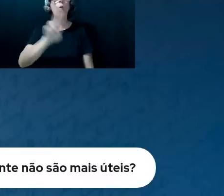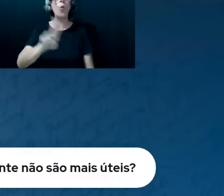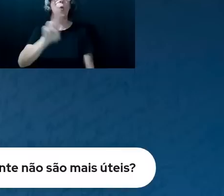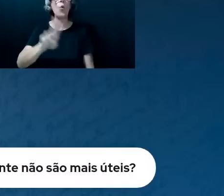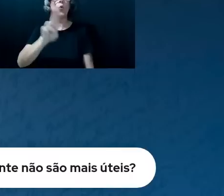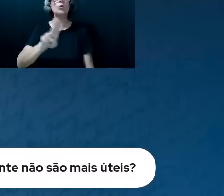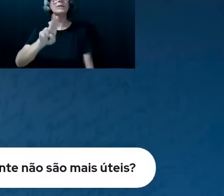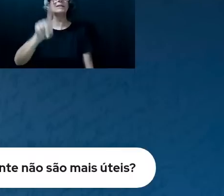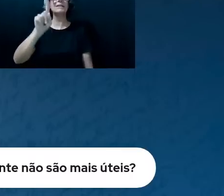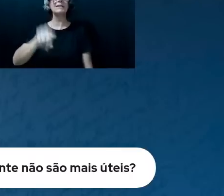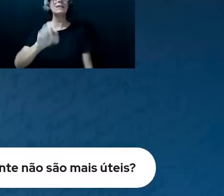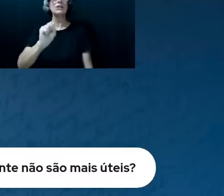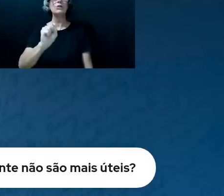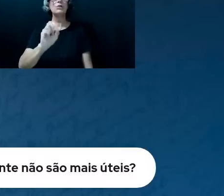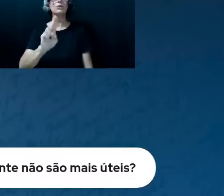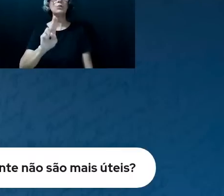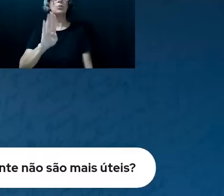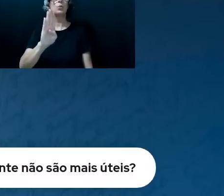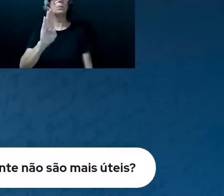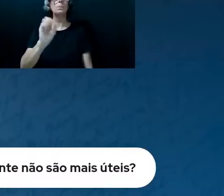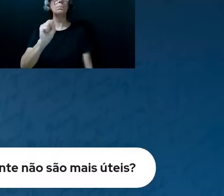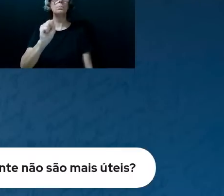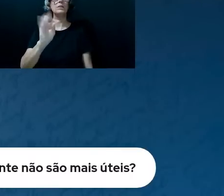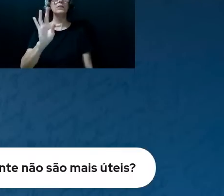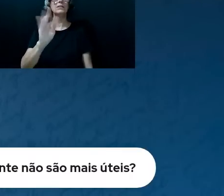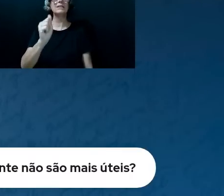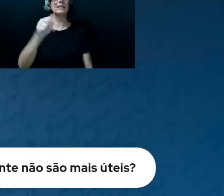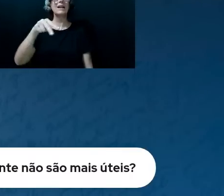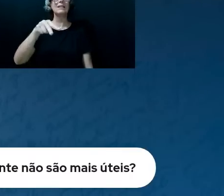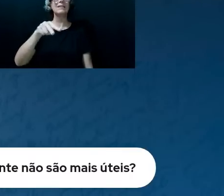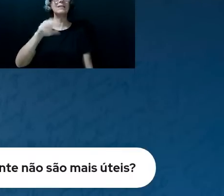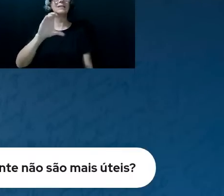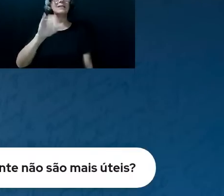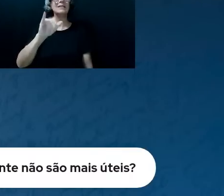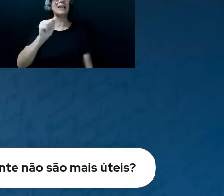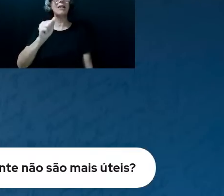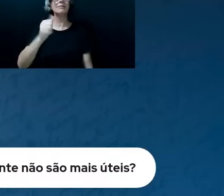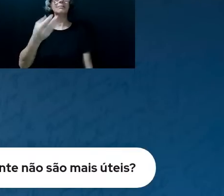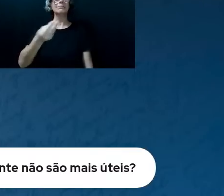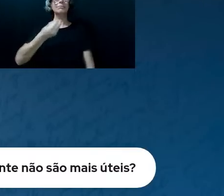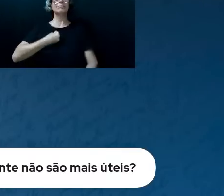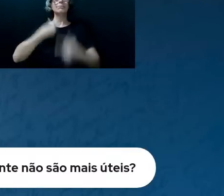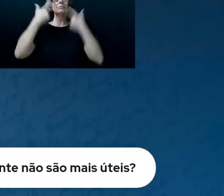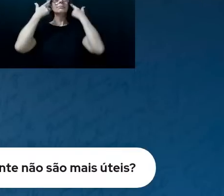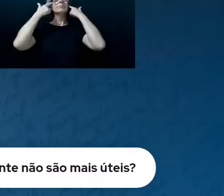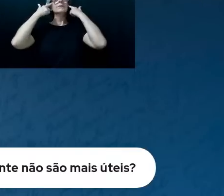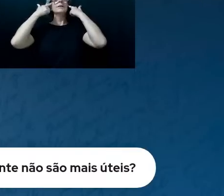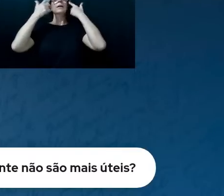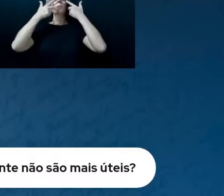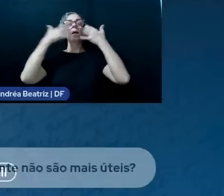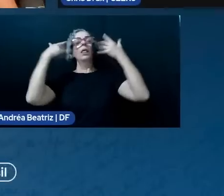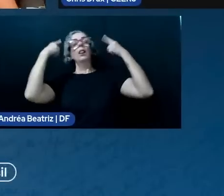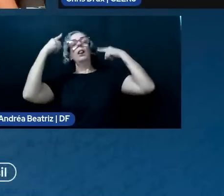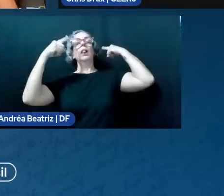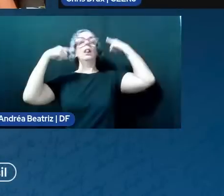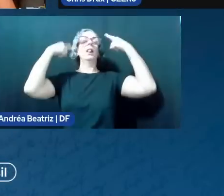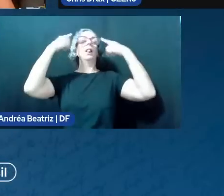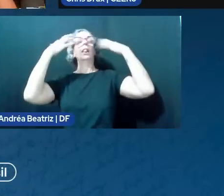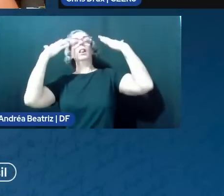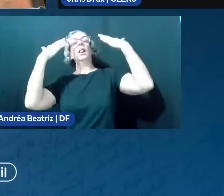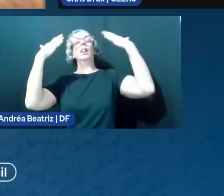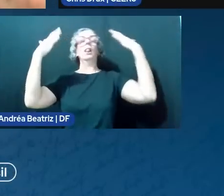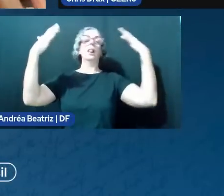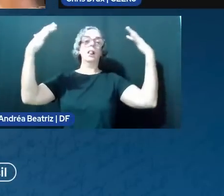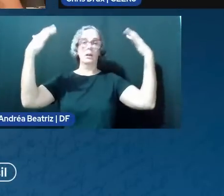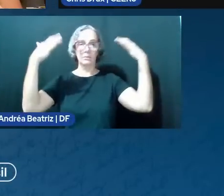informações, inclusive de pessoas que participaram, que vieram a nós questionando sobre